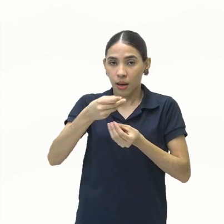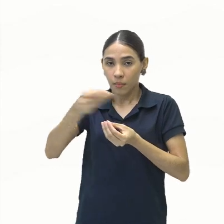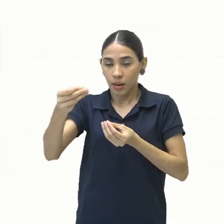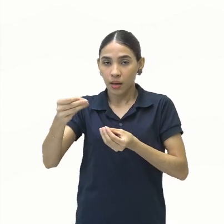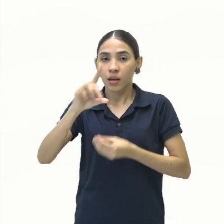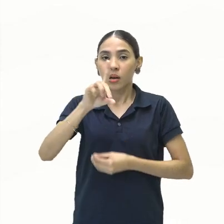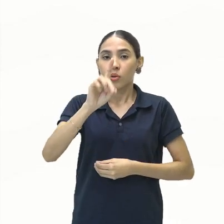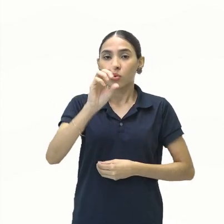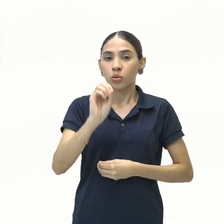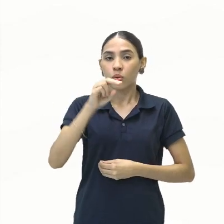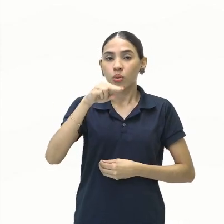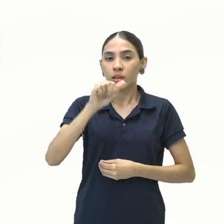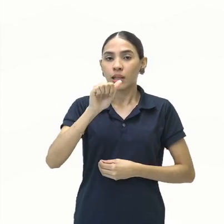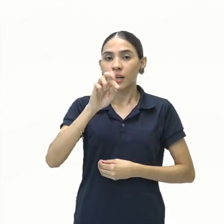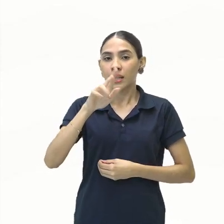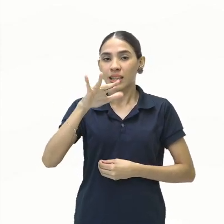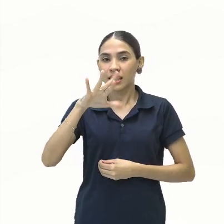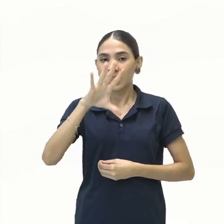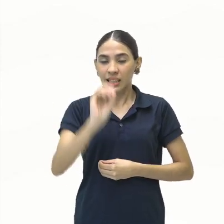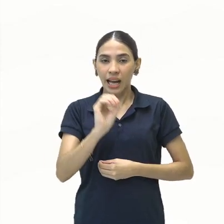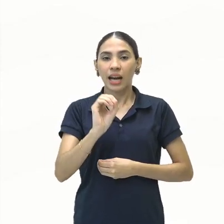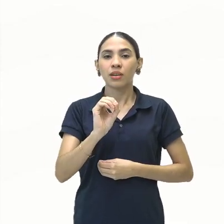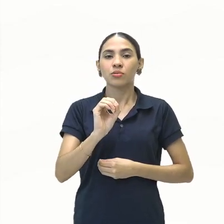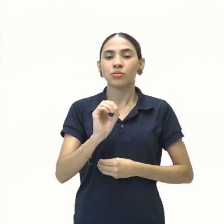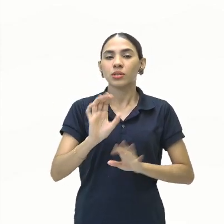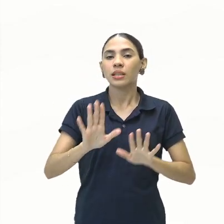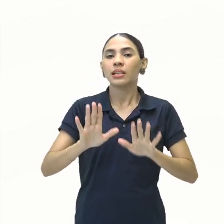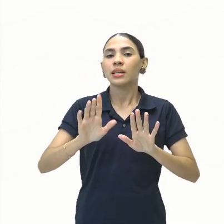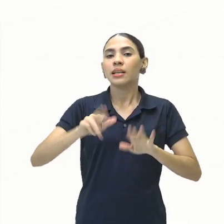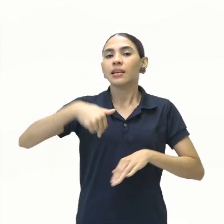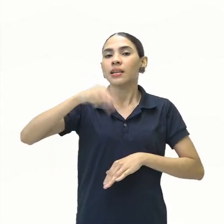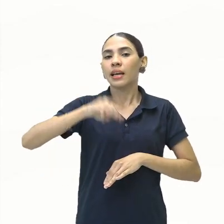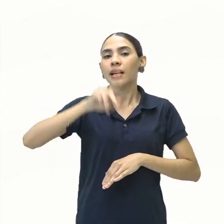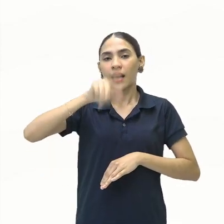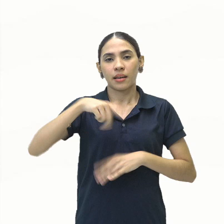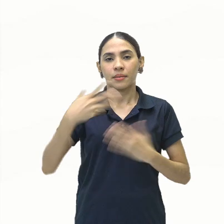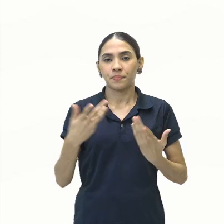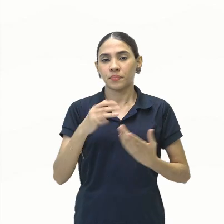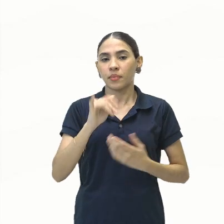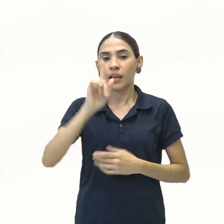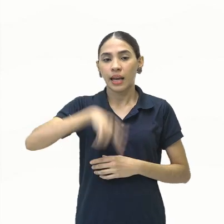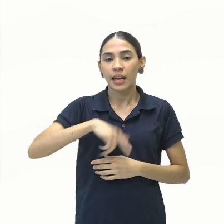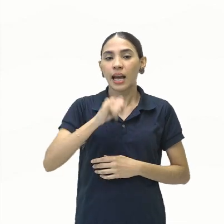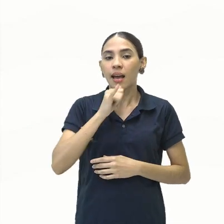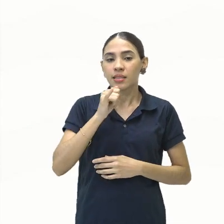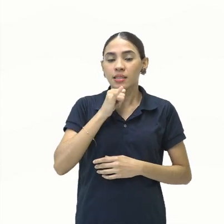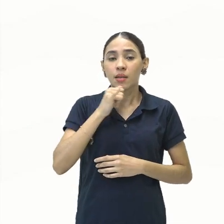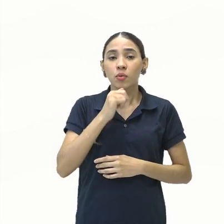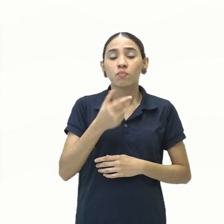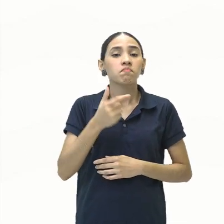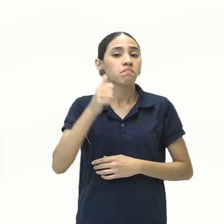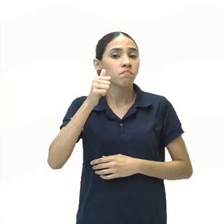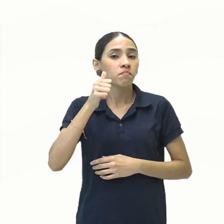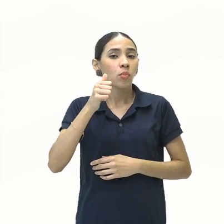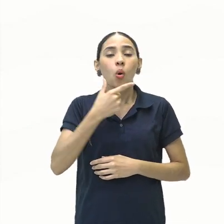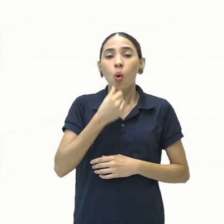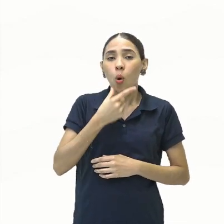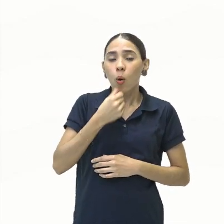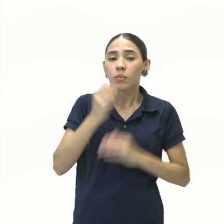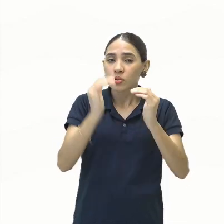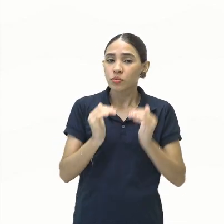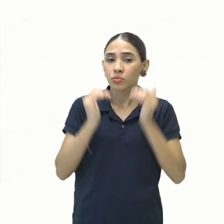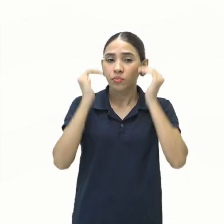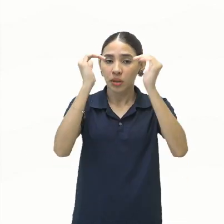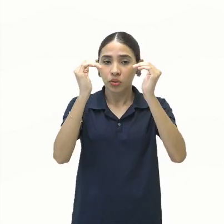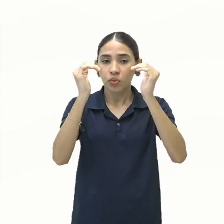eram esses donatários? Né? Quem recebia essas capitanias hereditárias? Eram nobres e fidalgos portugueses que eram chamados